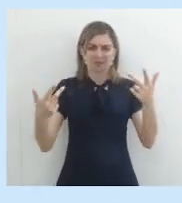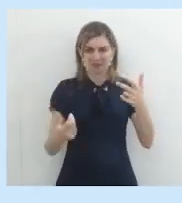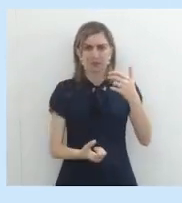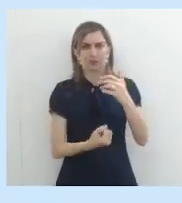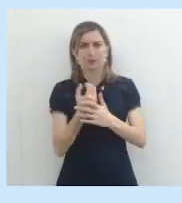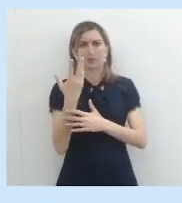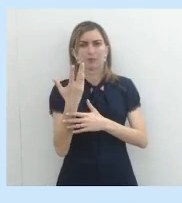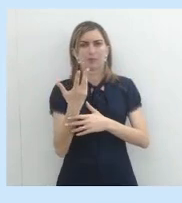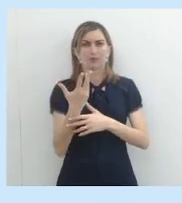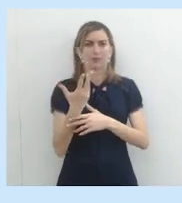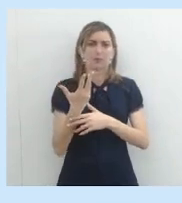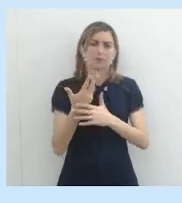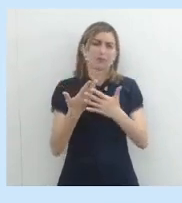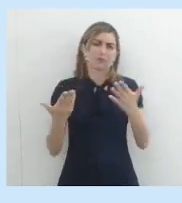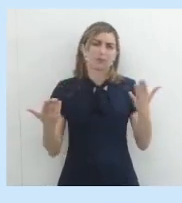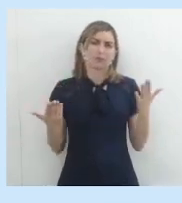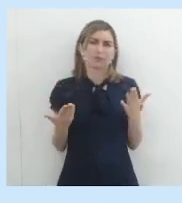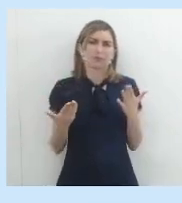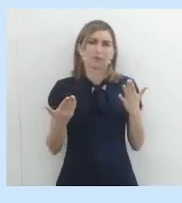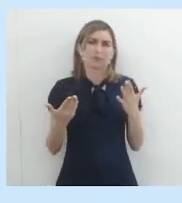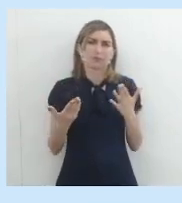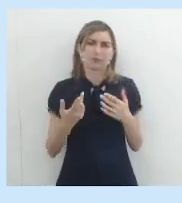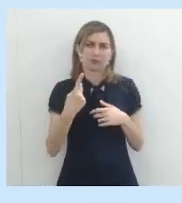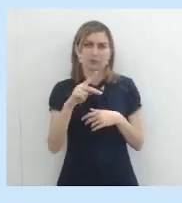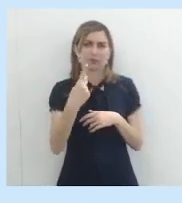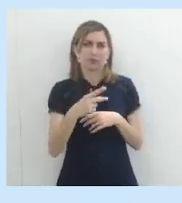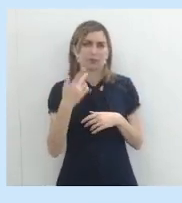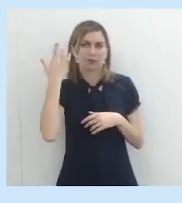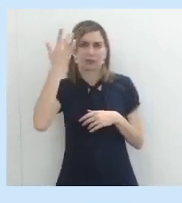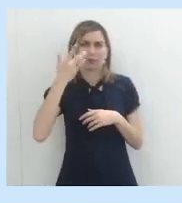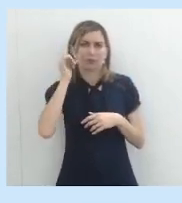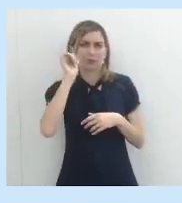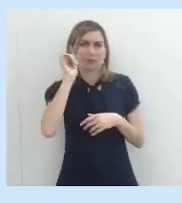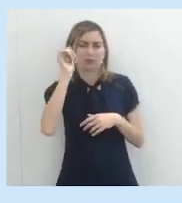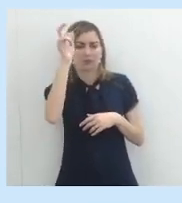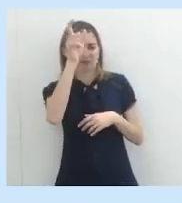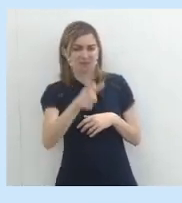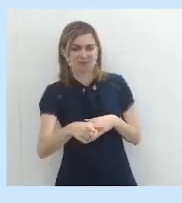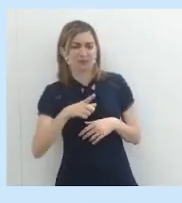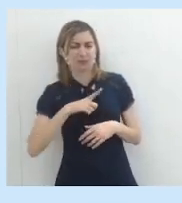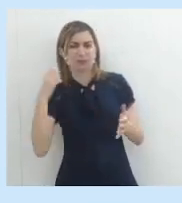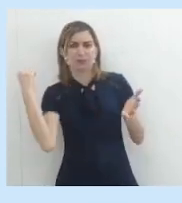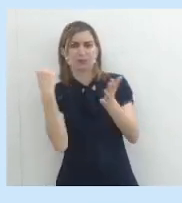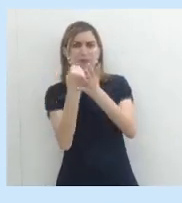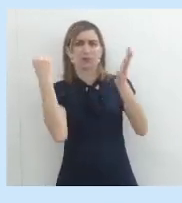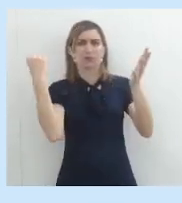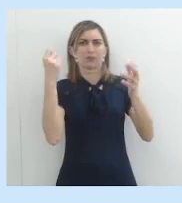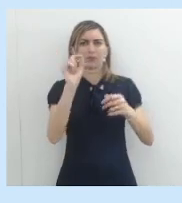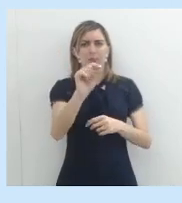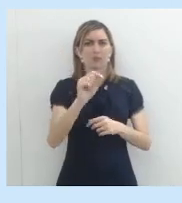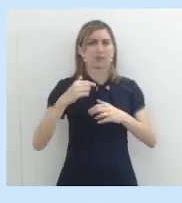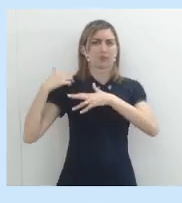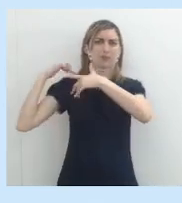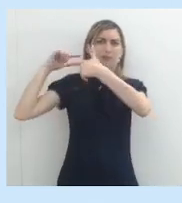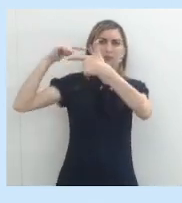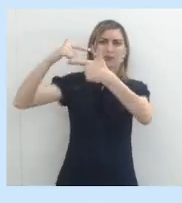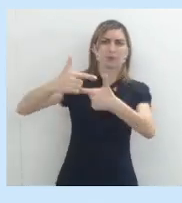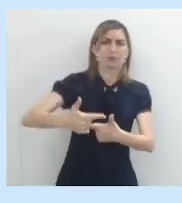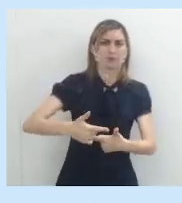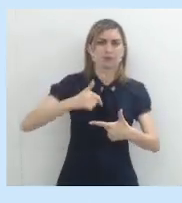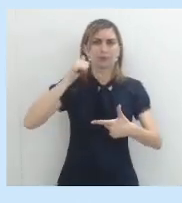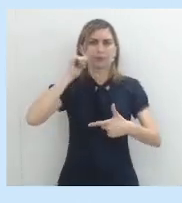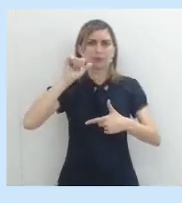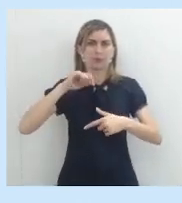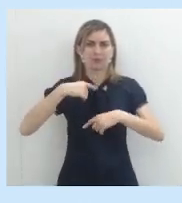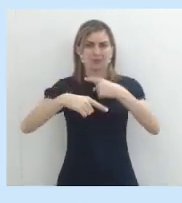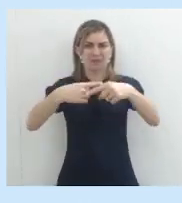né? Então, com isso, eles achavam que a mulher tinha esse símbolo, né, de perpetuação da espécie, né? Porque é a mulher